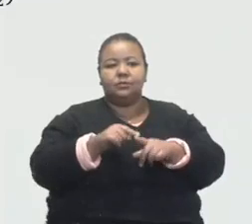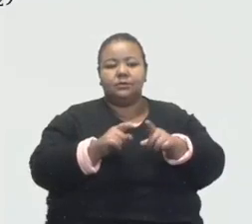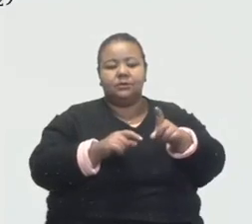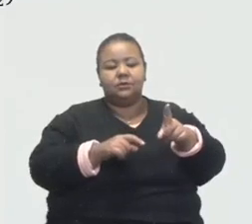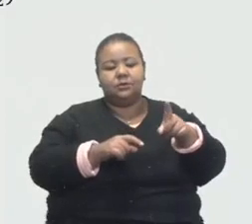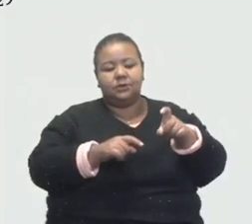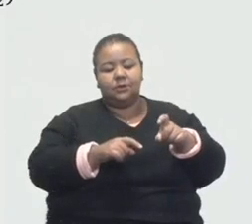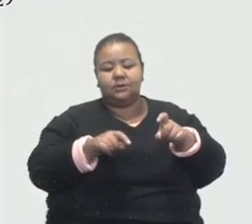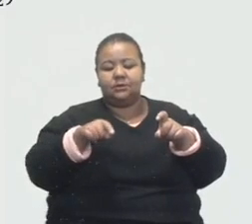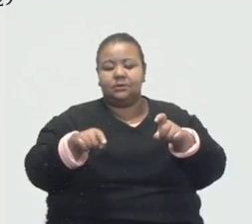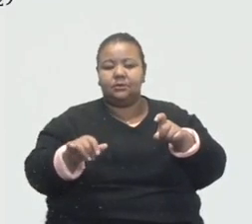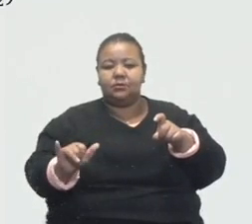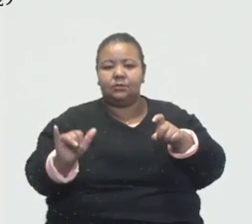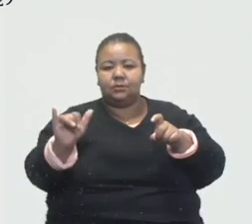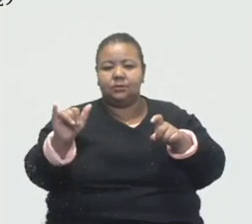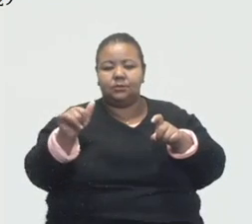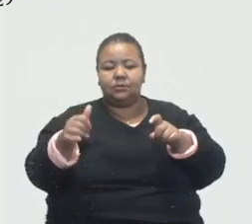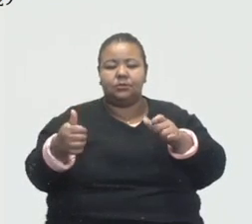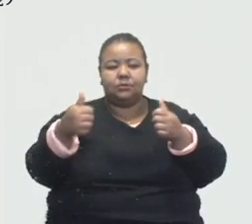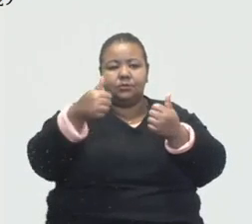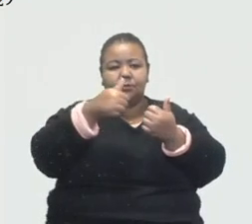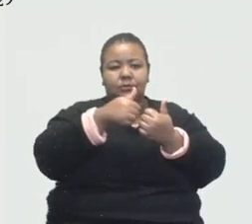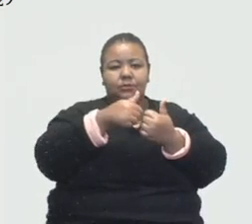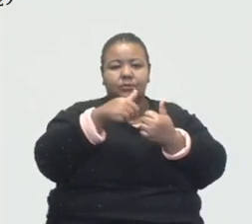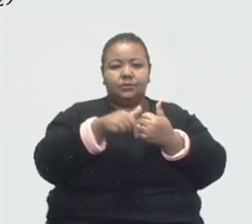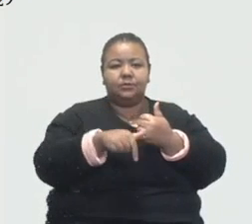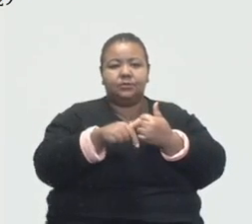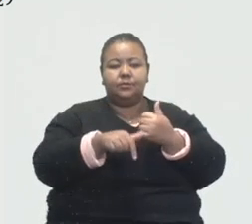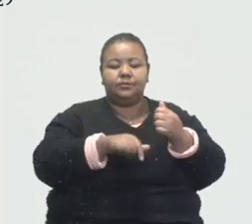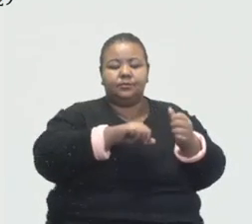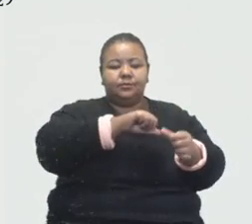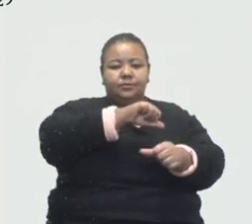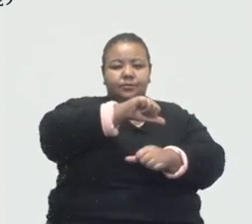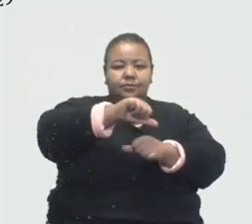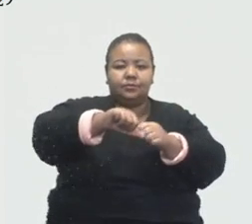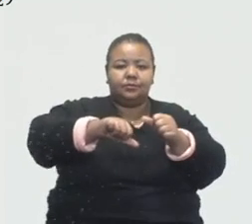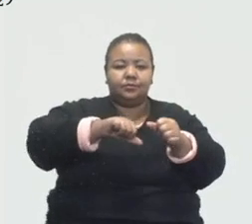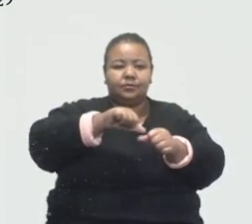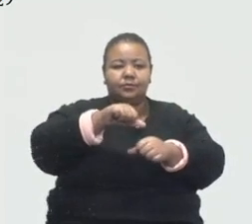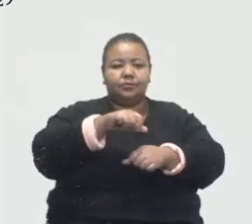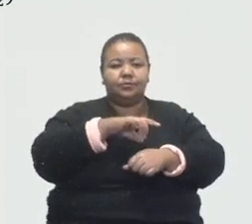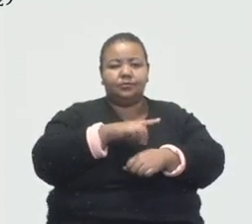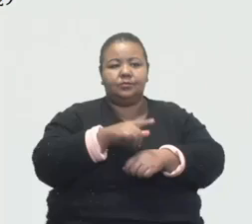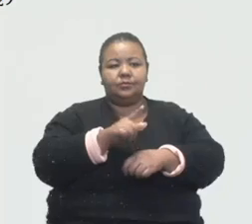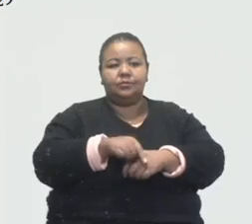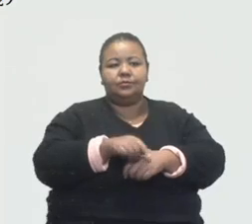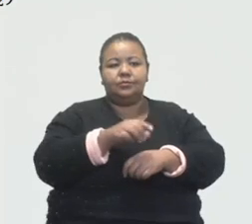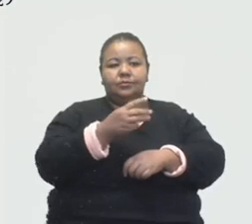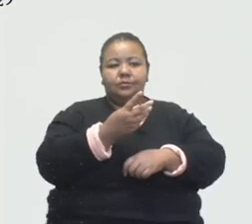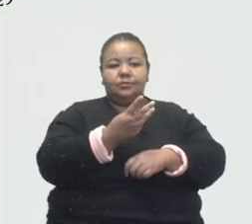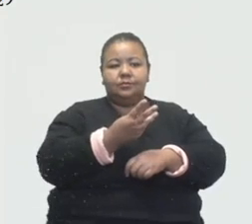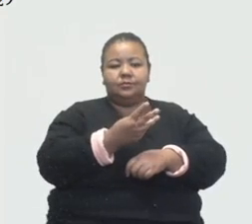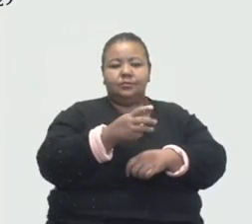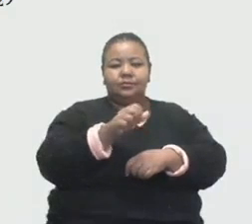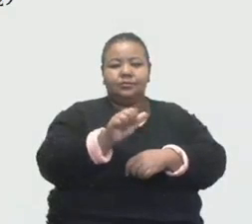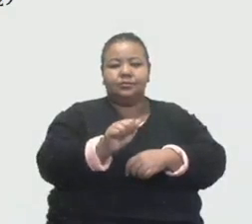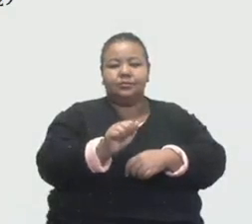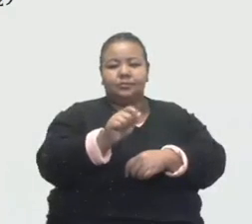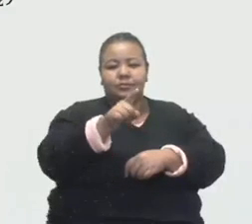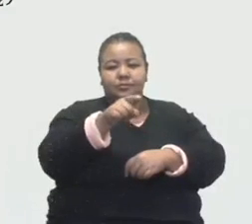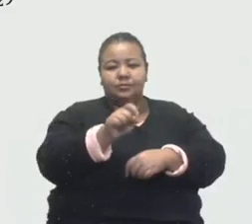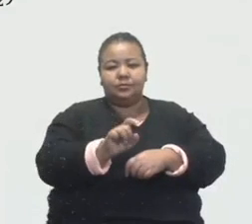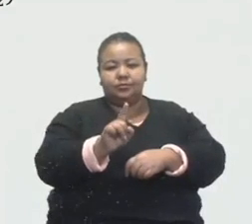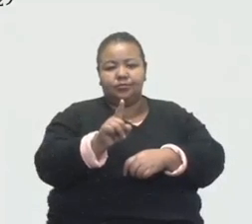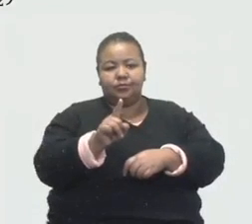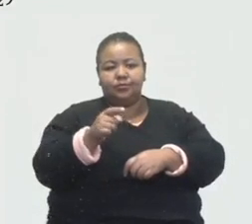x e este é o meu y. Então, substituindo aqui na minha transformação, nós teremos 3 alfa